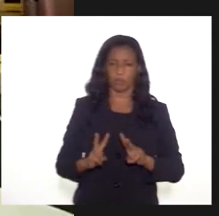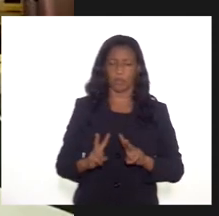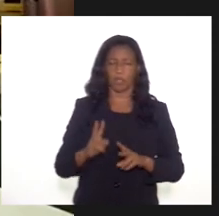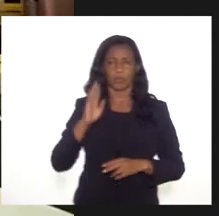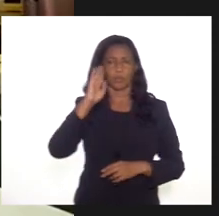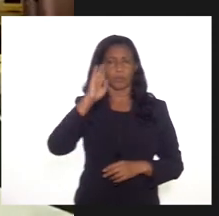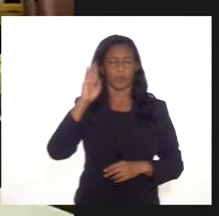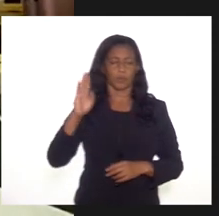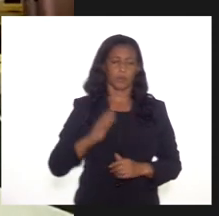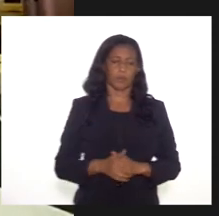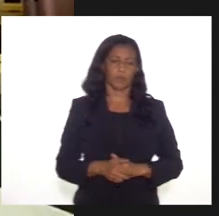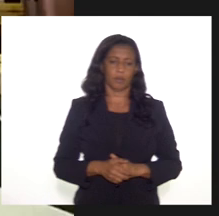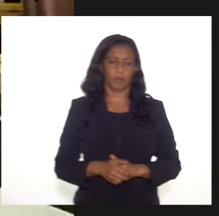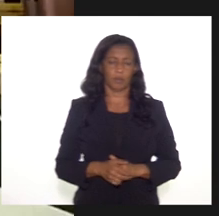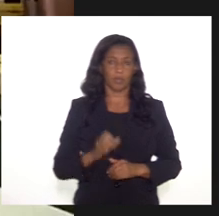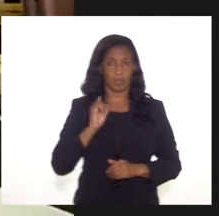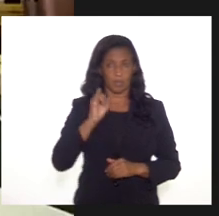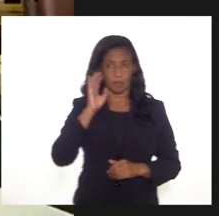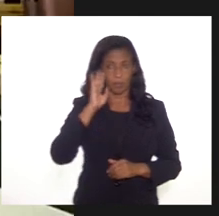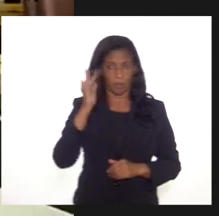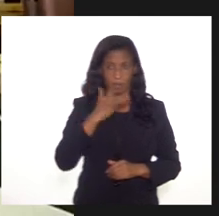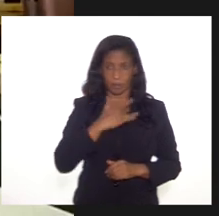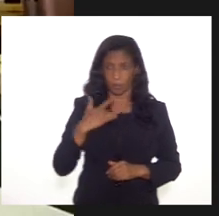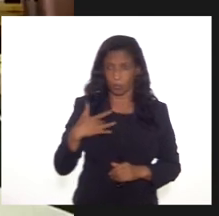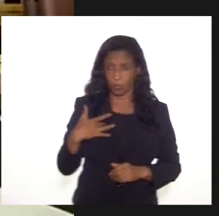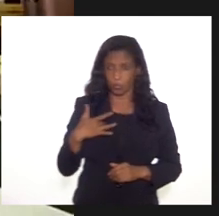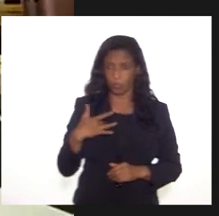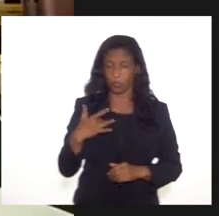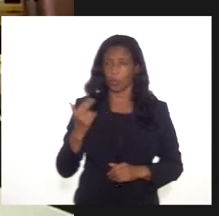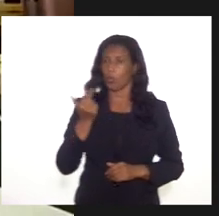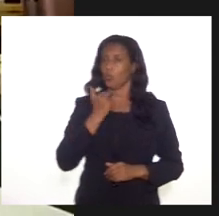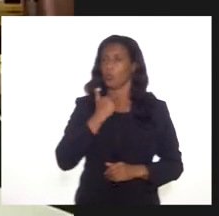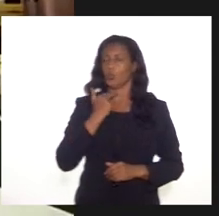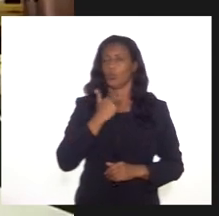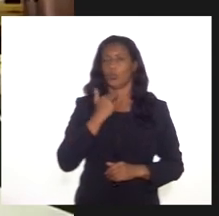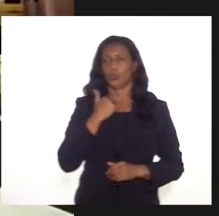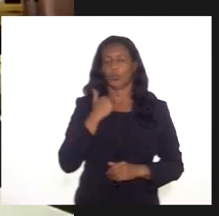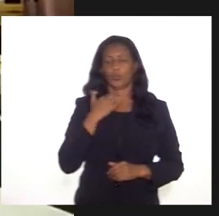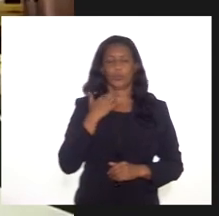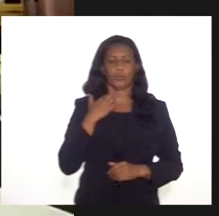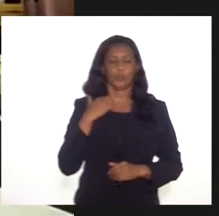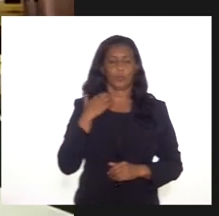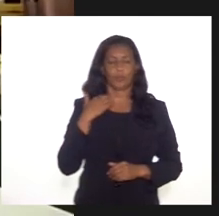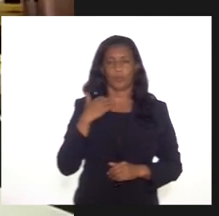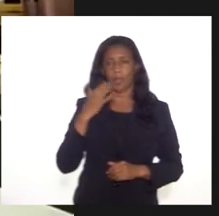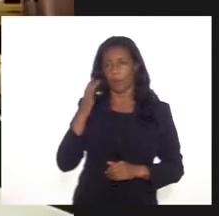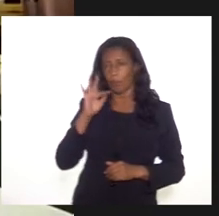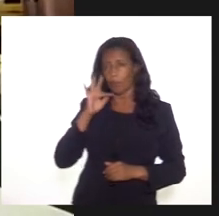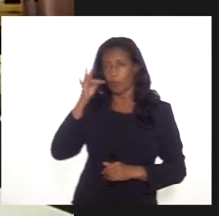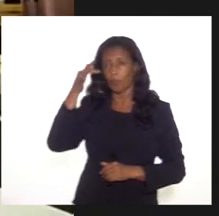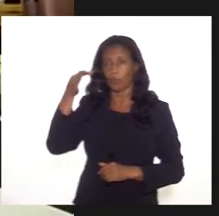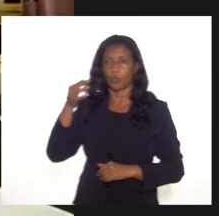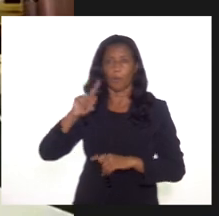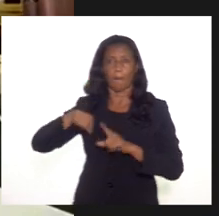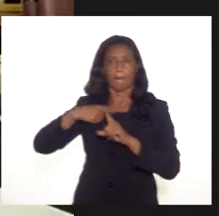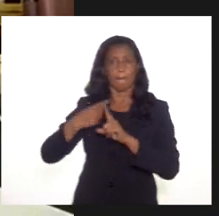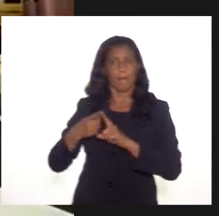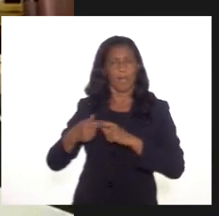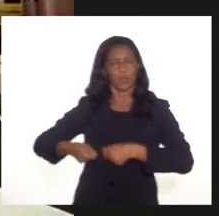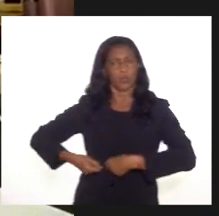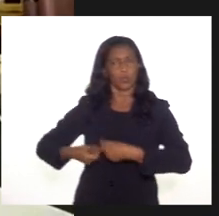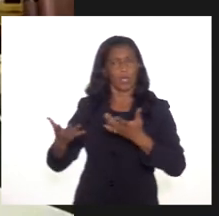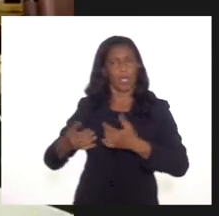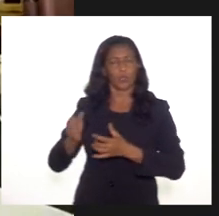prioridades. Se a prioridade é saúde, não dá para prever mais gasto com